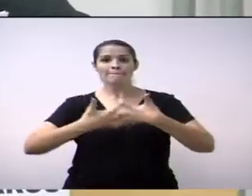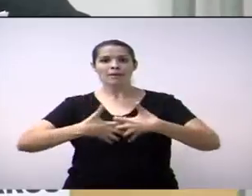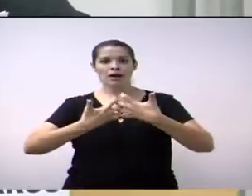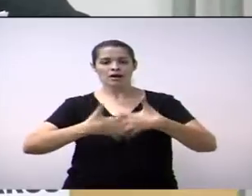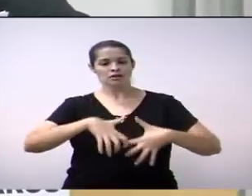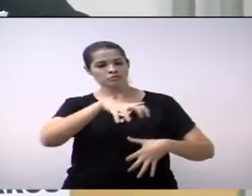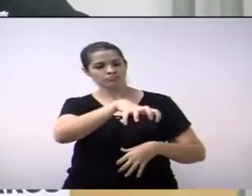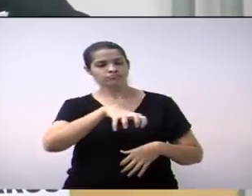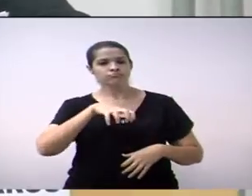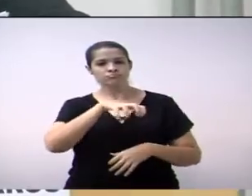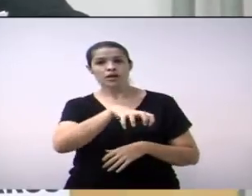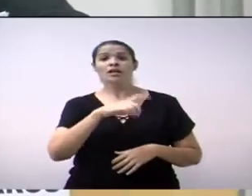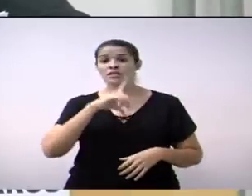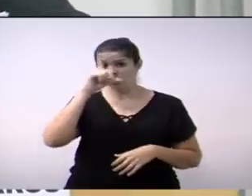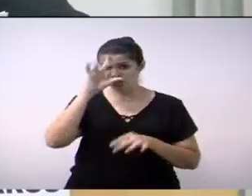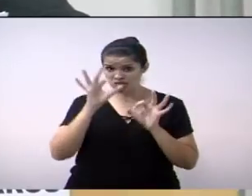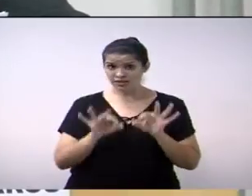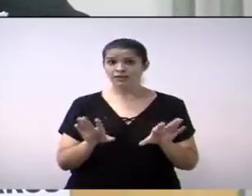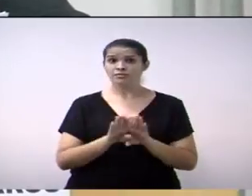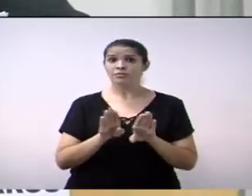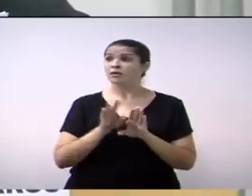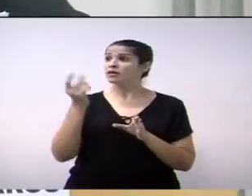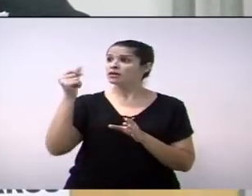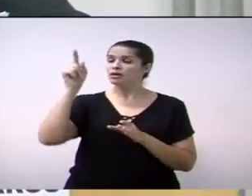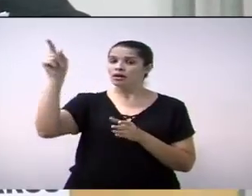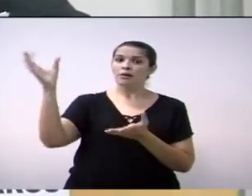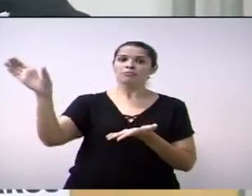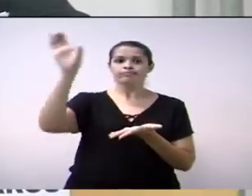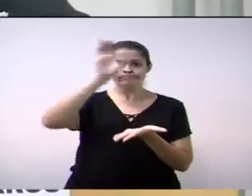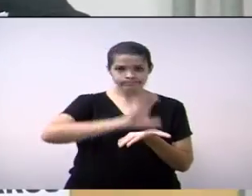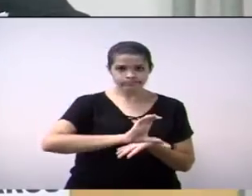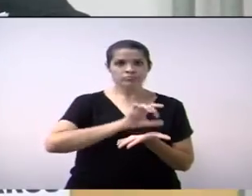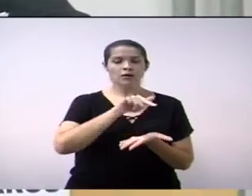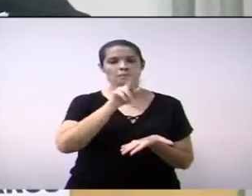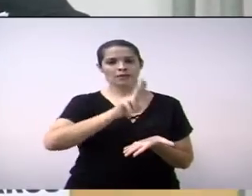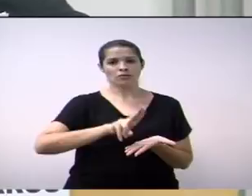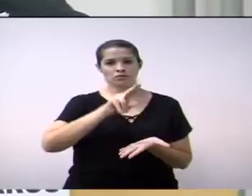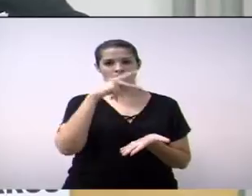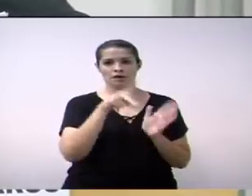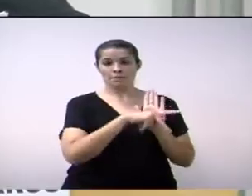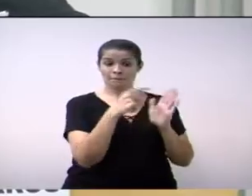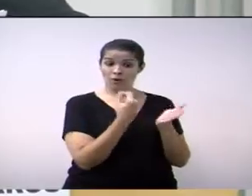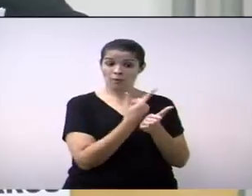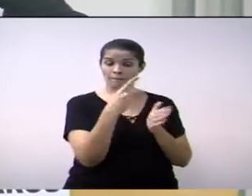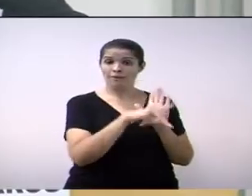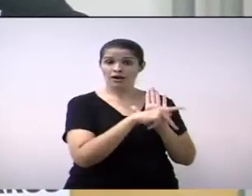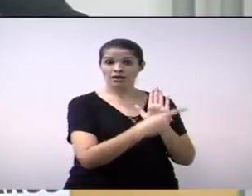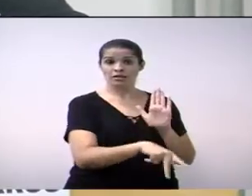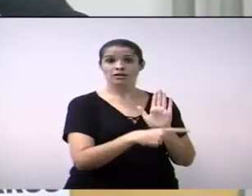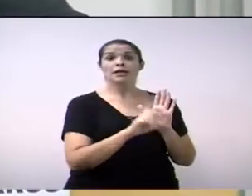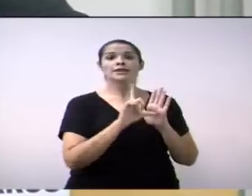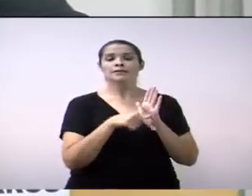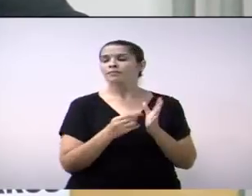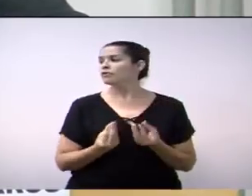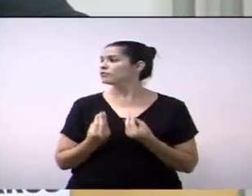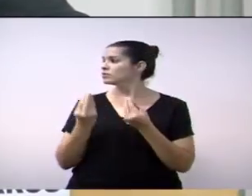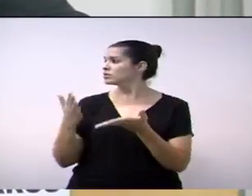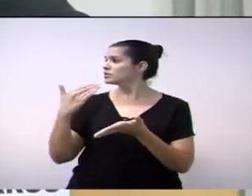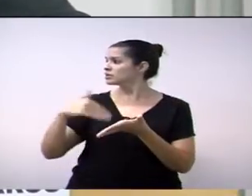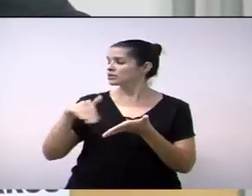vicinais. Então, tem um prazo e também mais um projeto para o Ministério de Turismo. Depois vou passar para o secretário também,